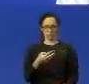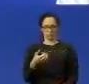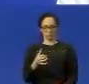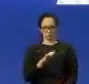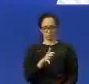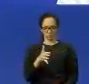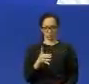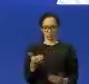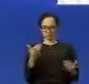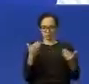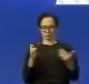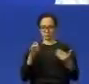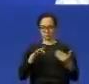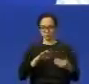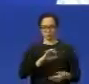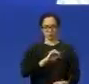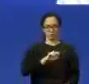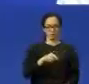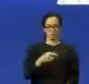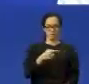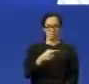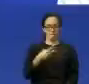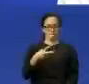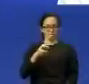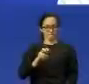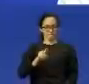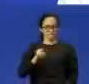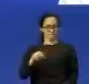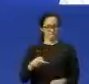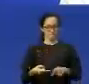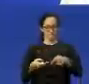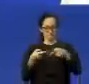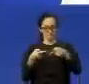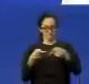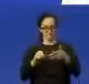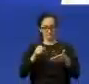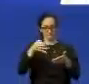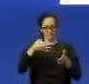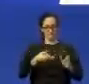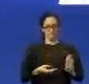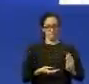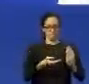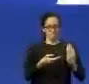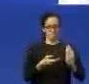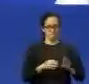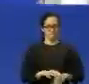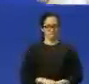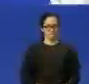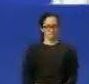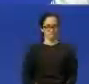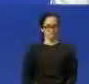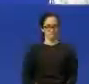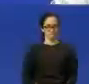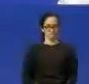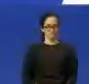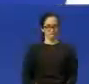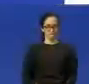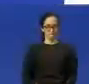que a menor probabilidade é 0,125, que é da letra Q. Portanto, resposta B da questão 149,